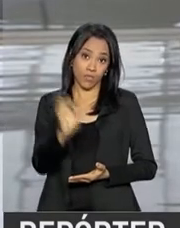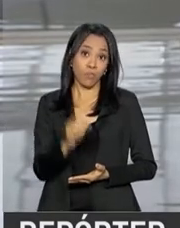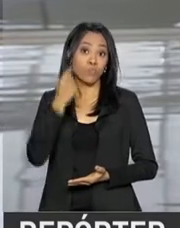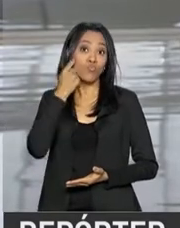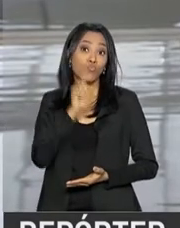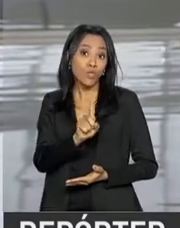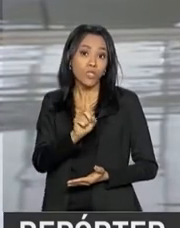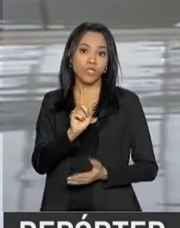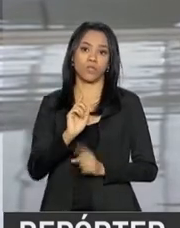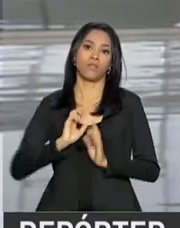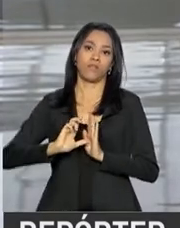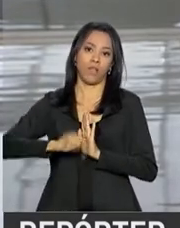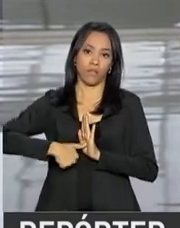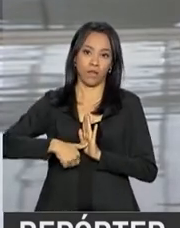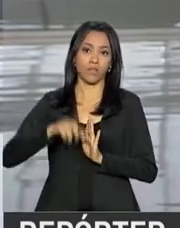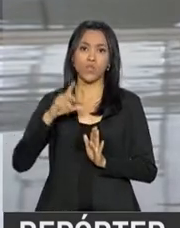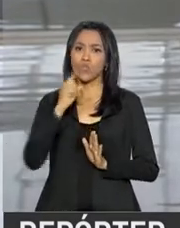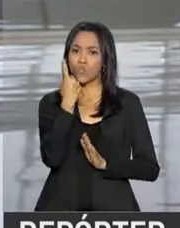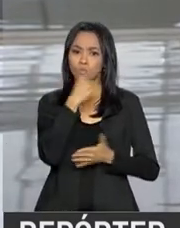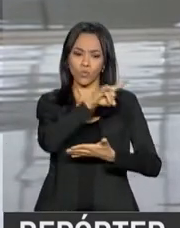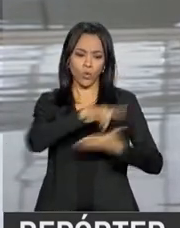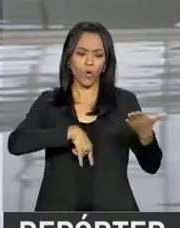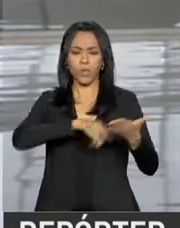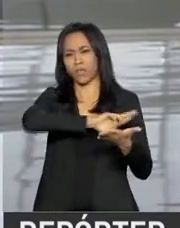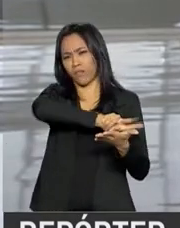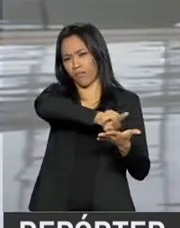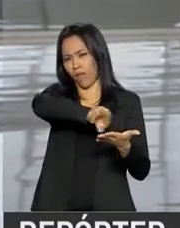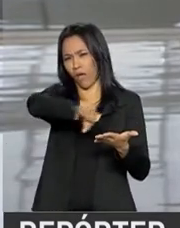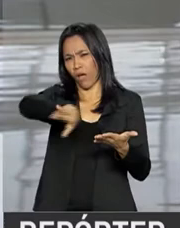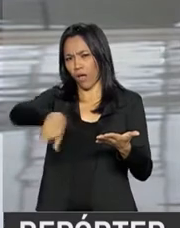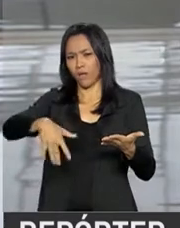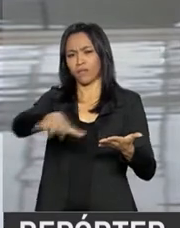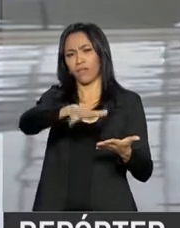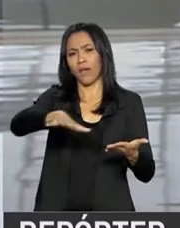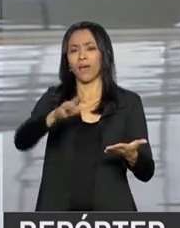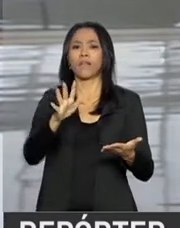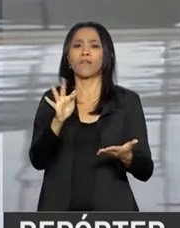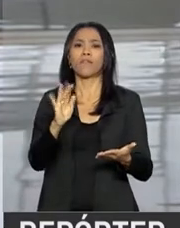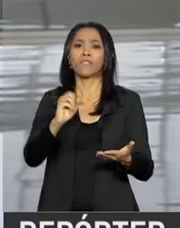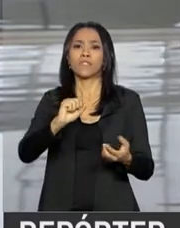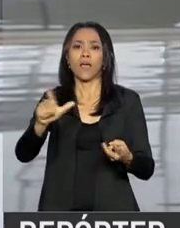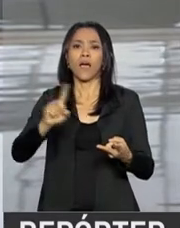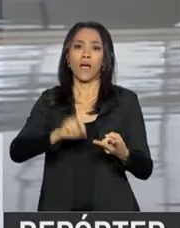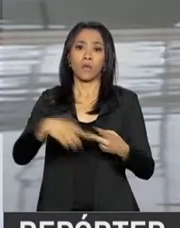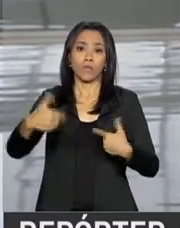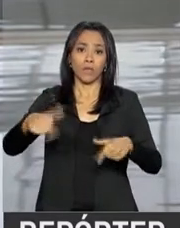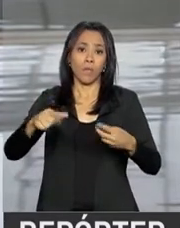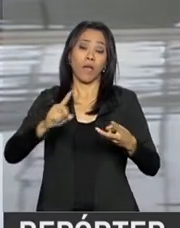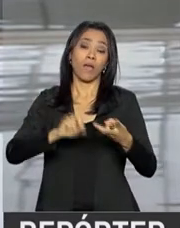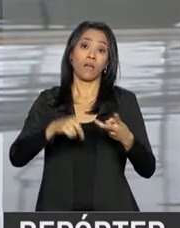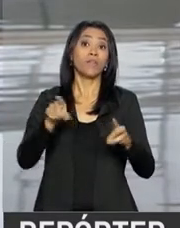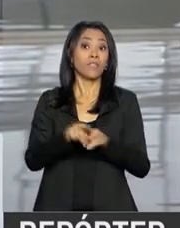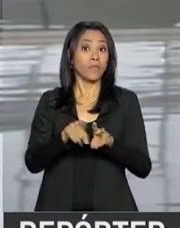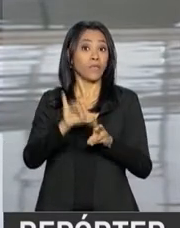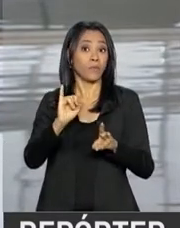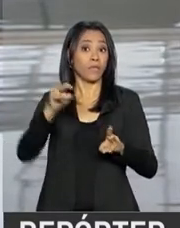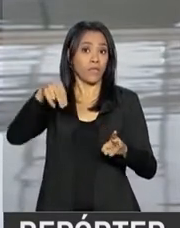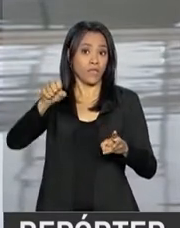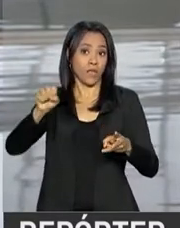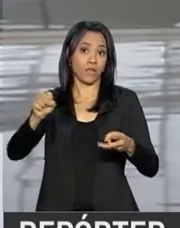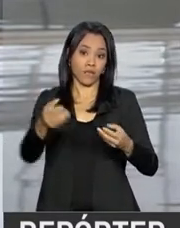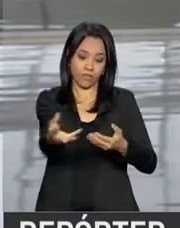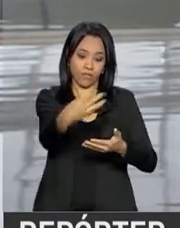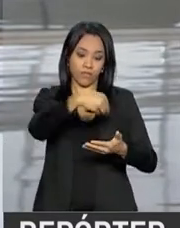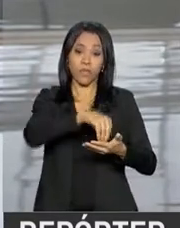documento reúne em uma única guia as contribuições fiscais trabalhistas e previdenciárias e deve ser recolhidas